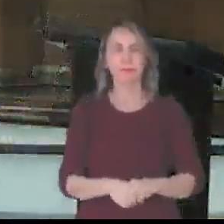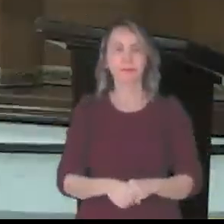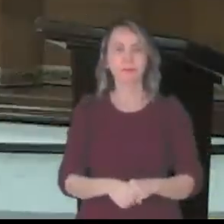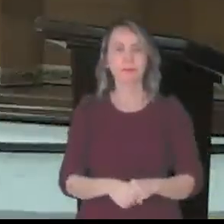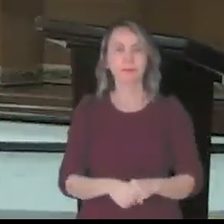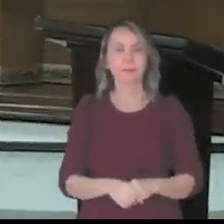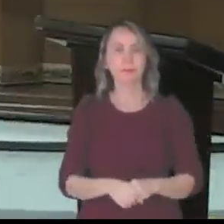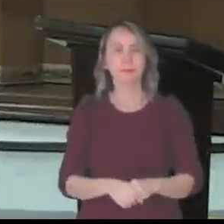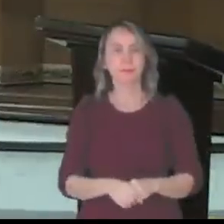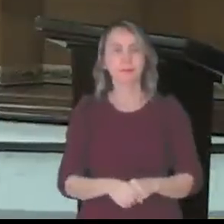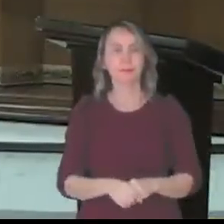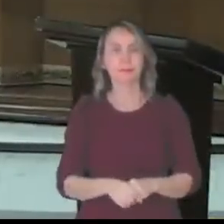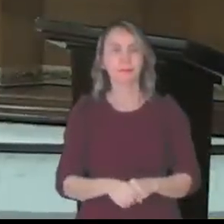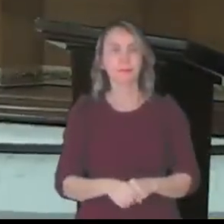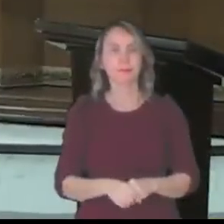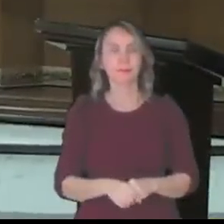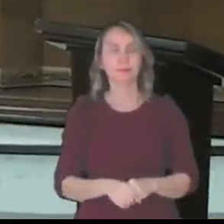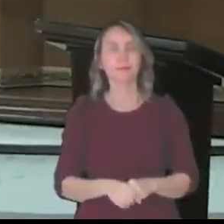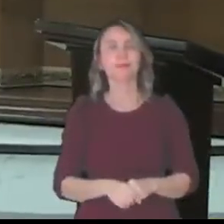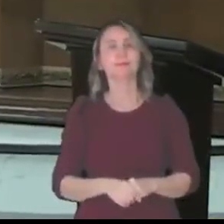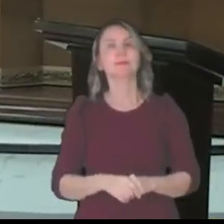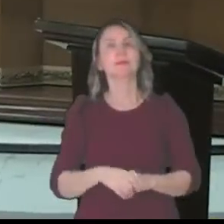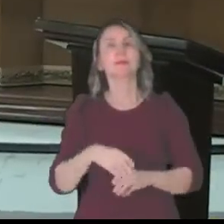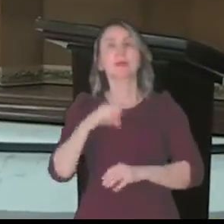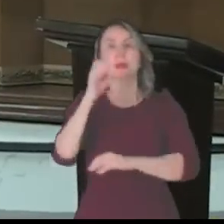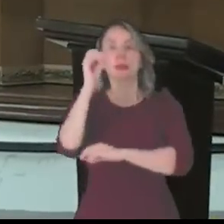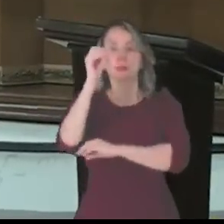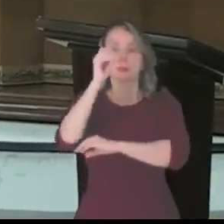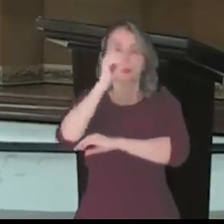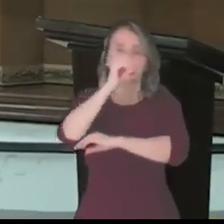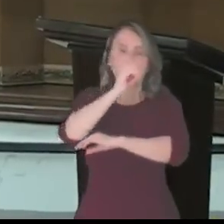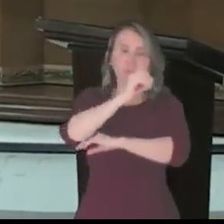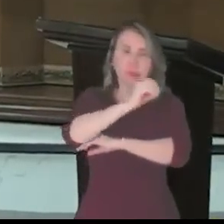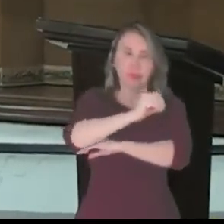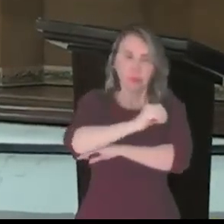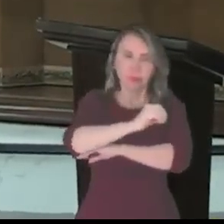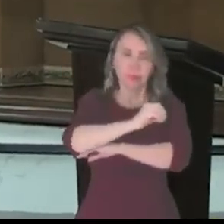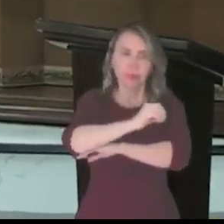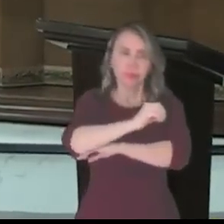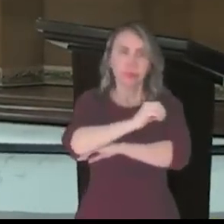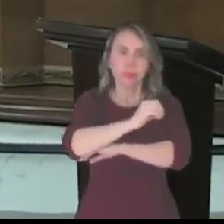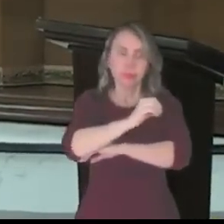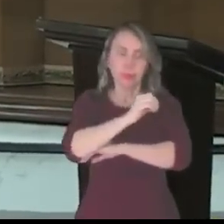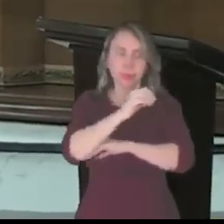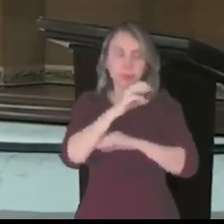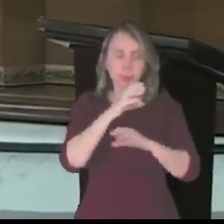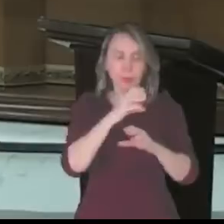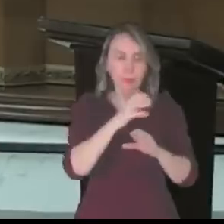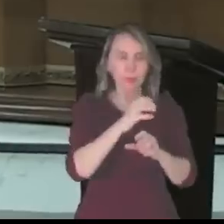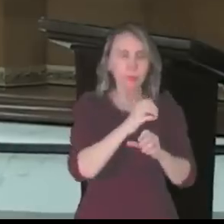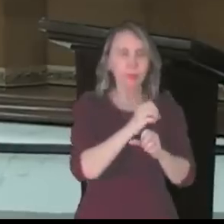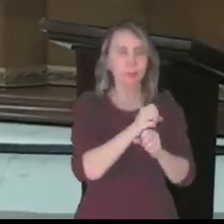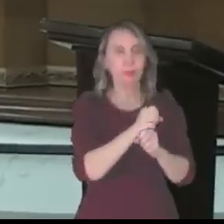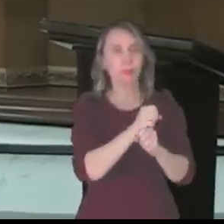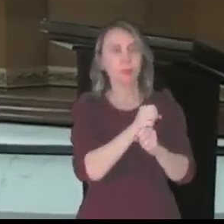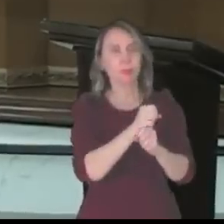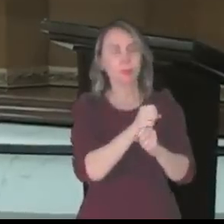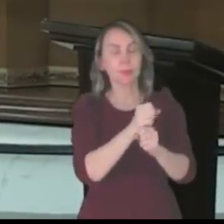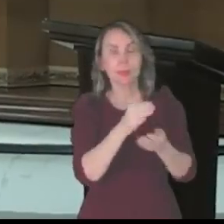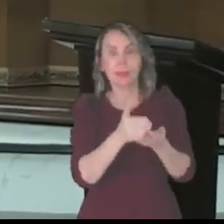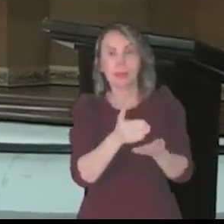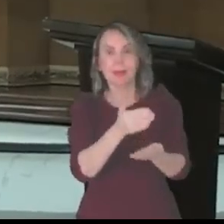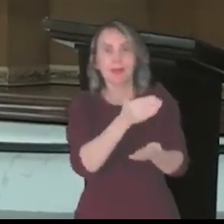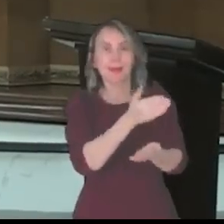antes que refresque o dia e caiam as sombras irei